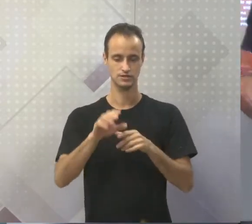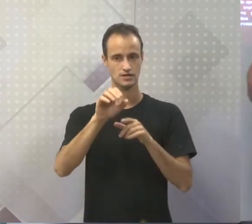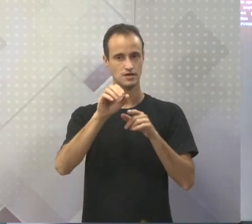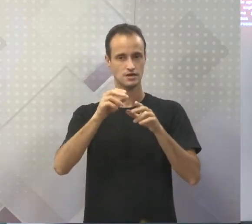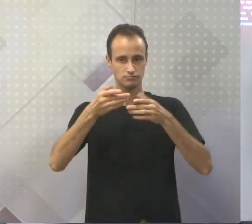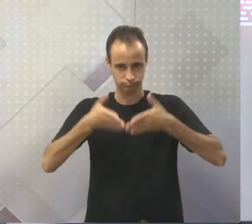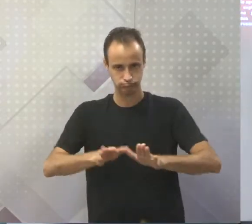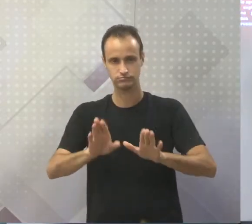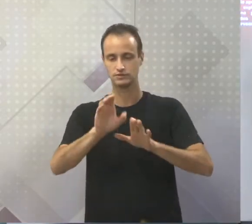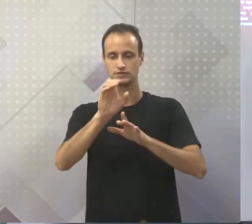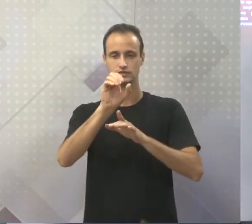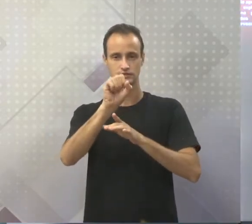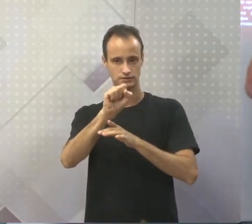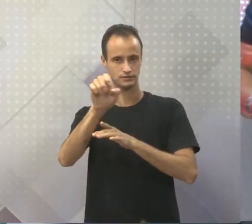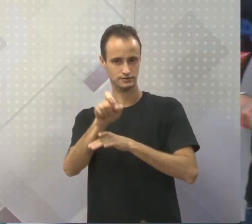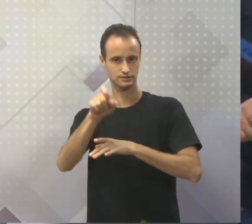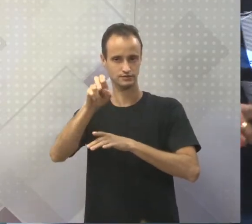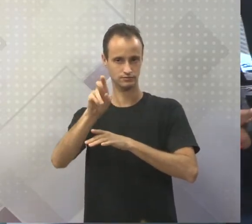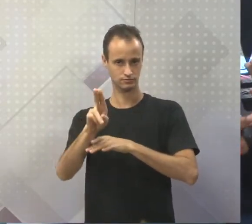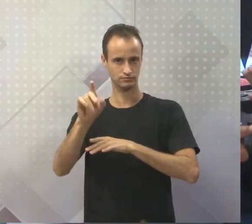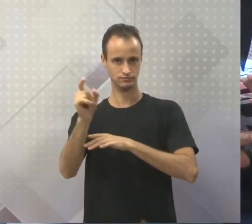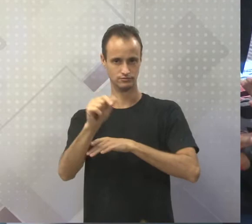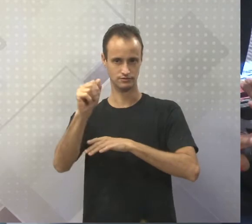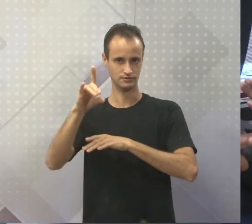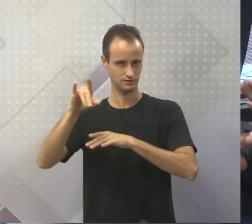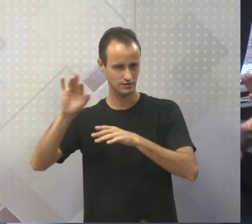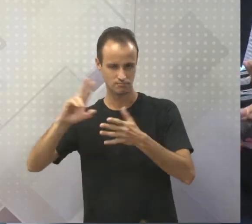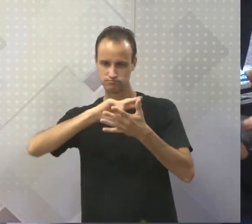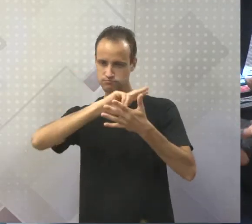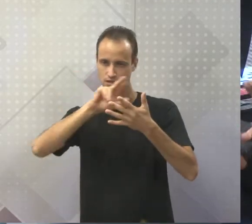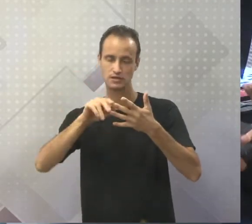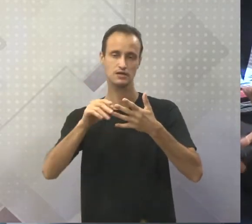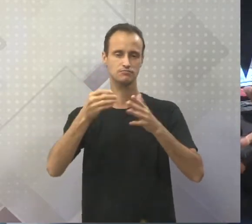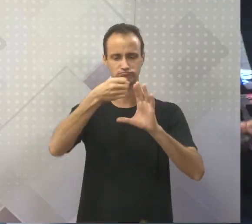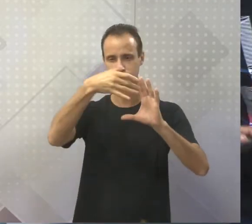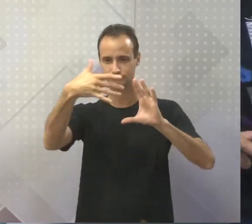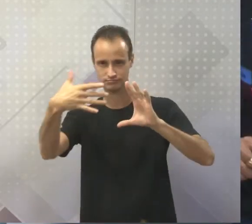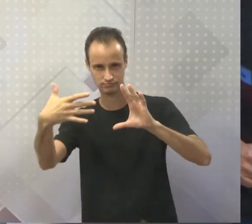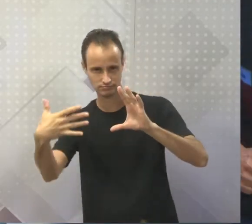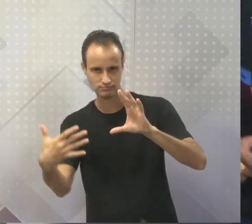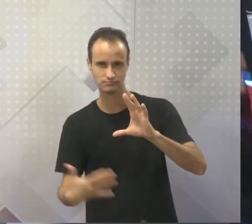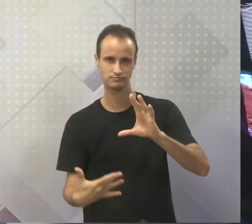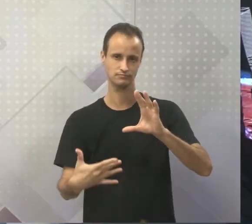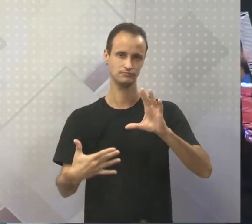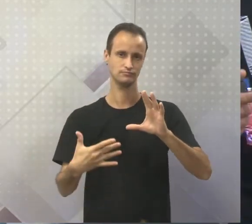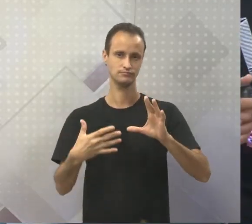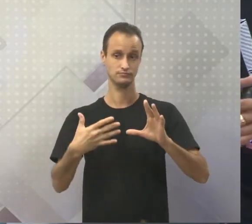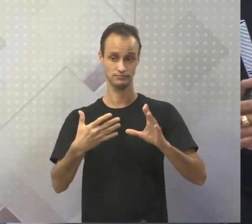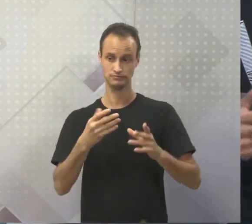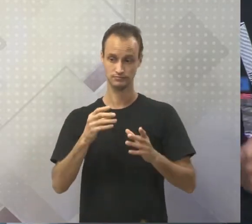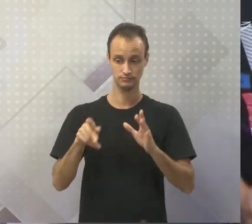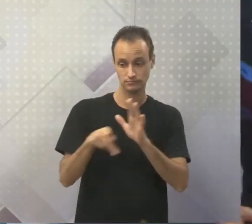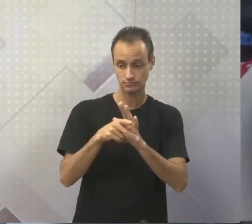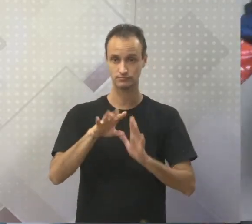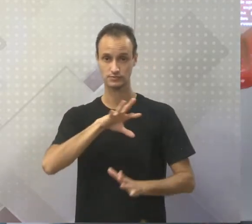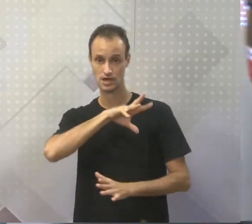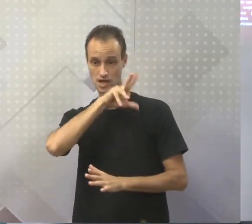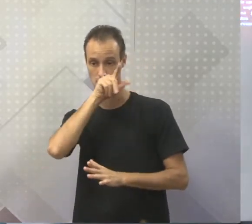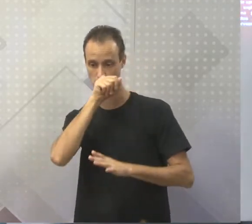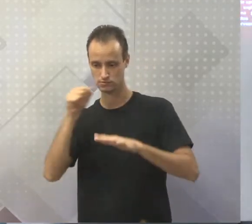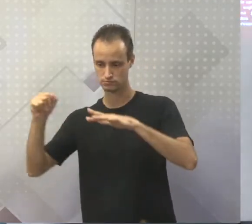sexuada, trouxe as características reprodutivas que permitiram os animais ganharem o ambiente